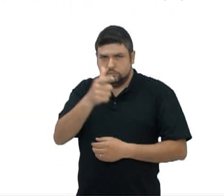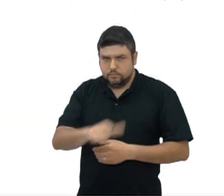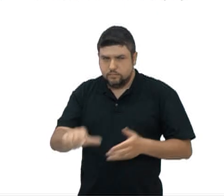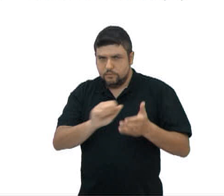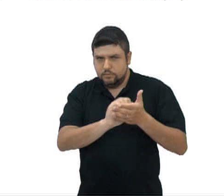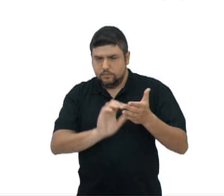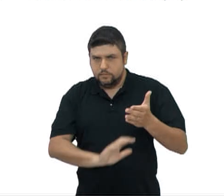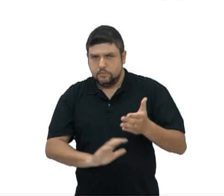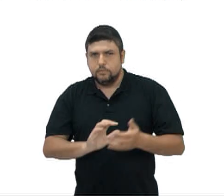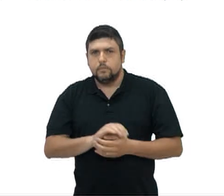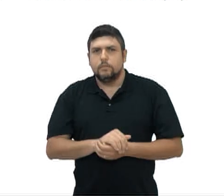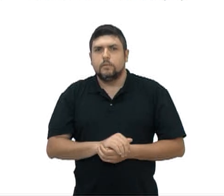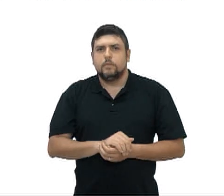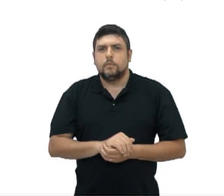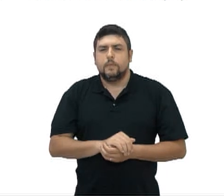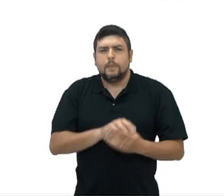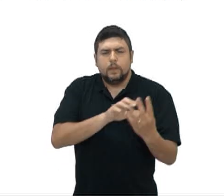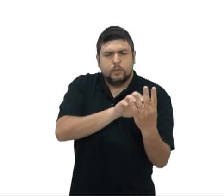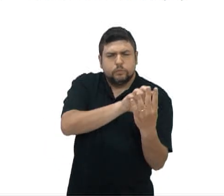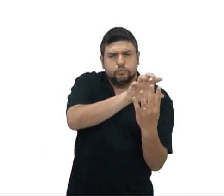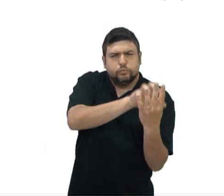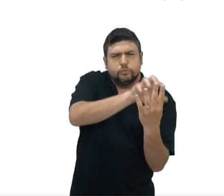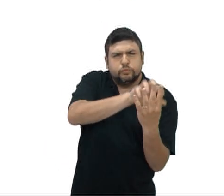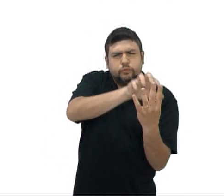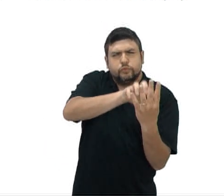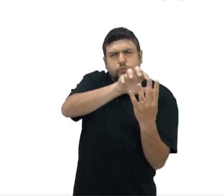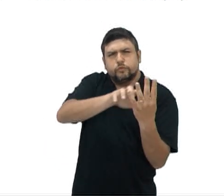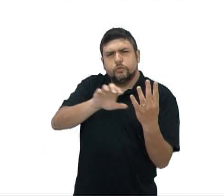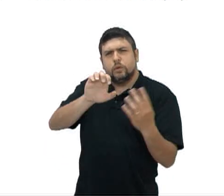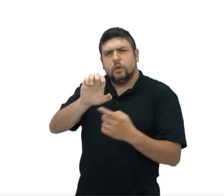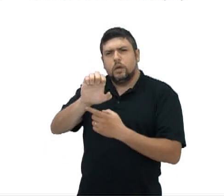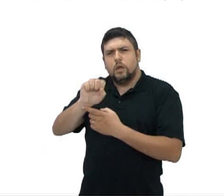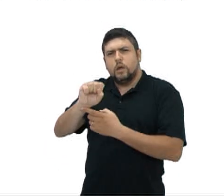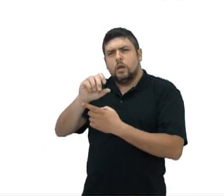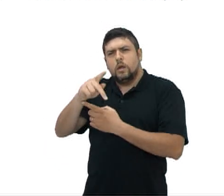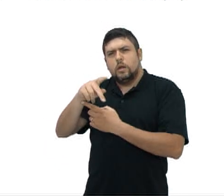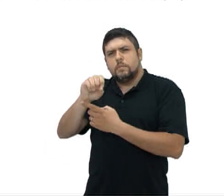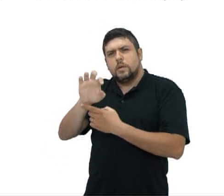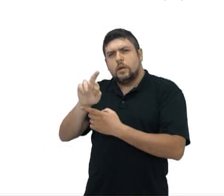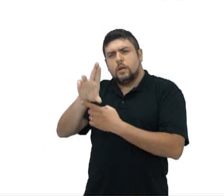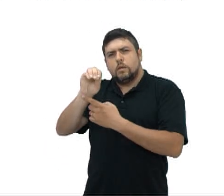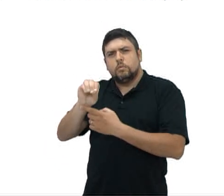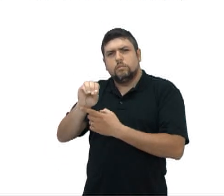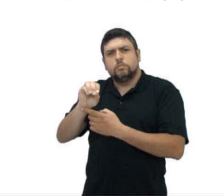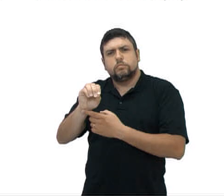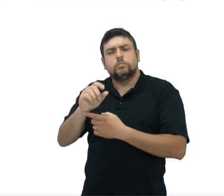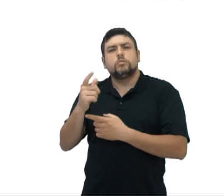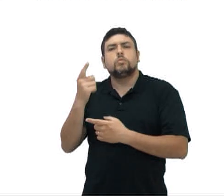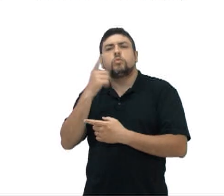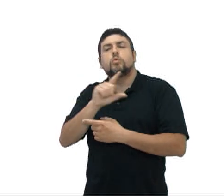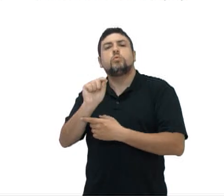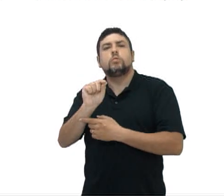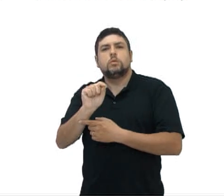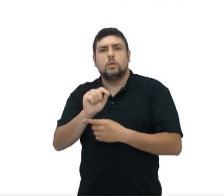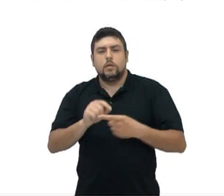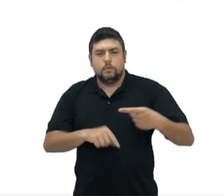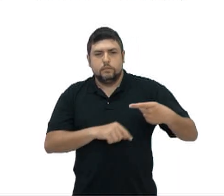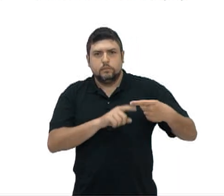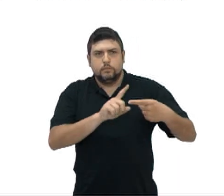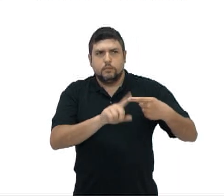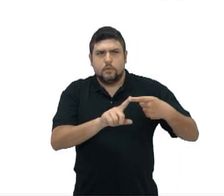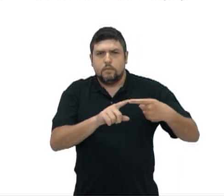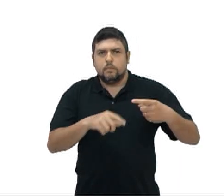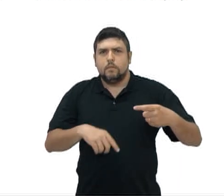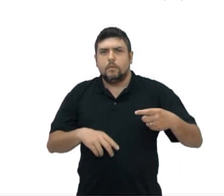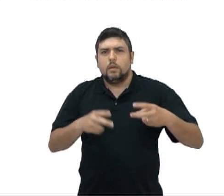fala ali, ó, as linhas espectrais de Fraunhofer permitiram, então vamos lá, primeira, perceber que o universo é feito